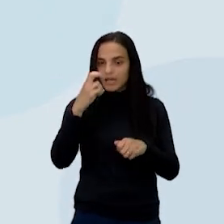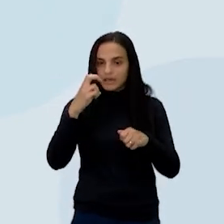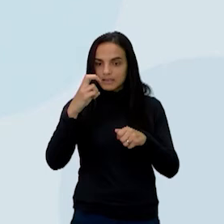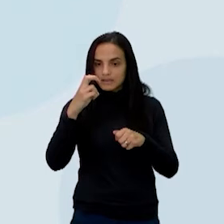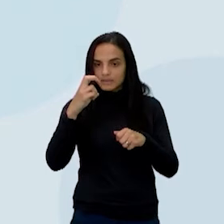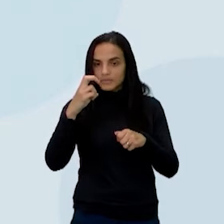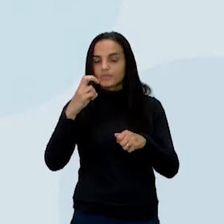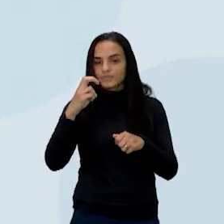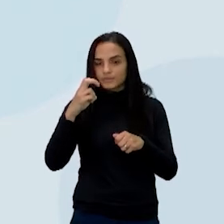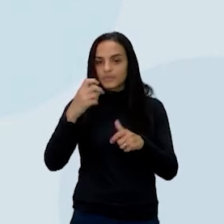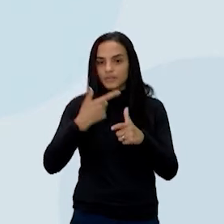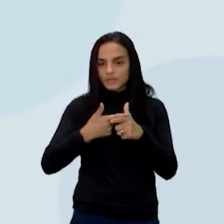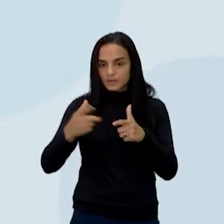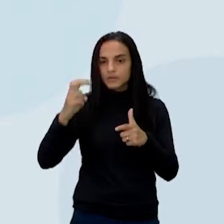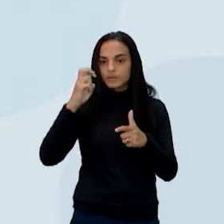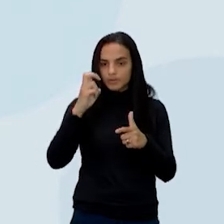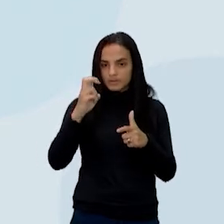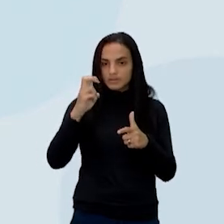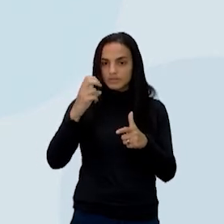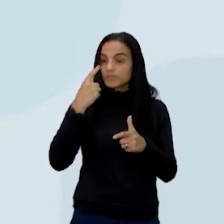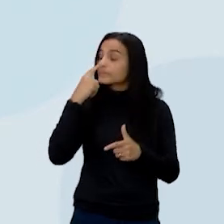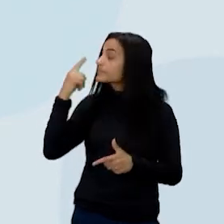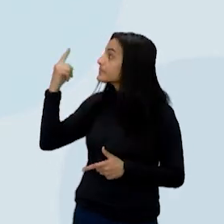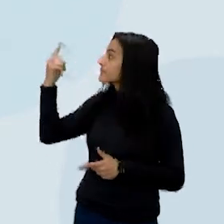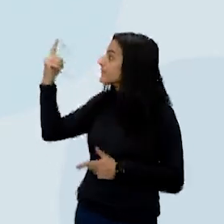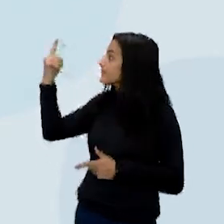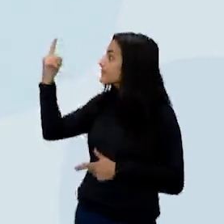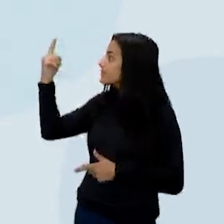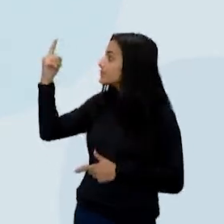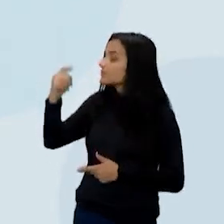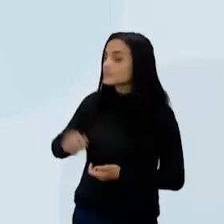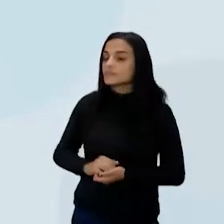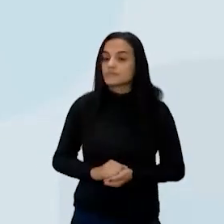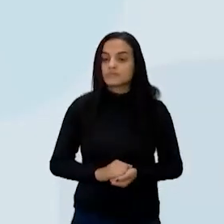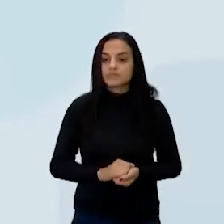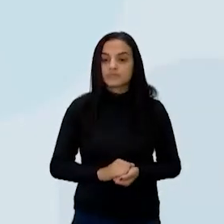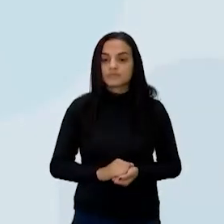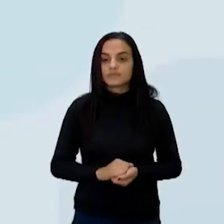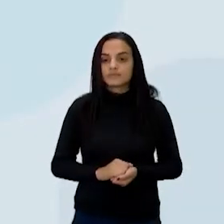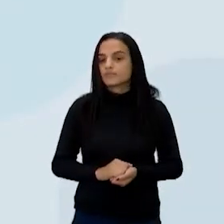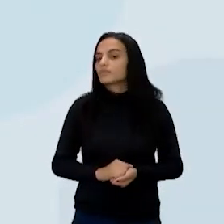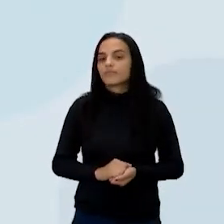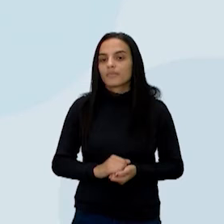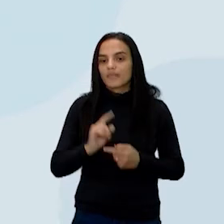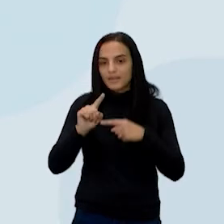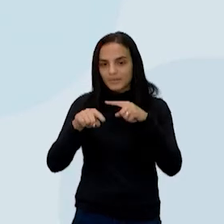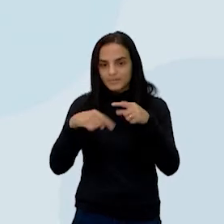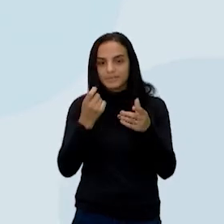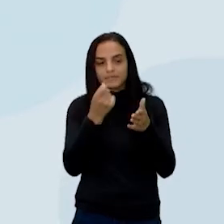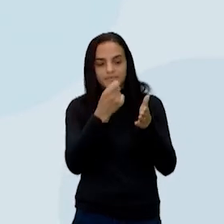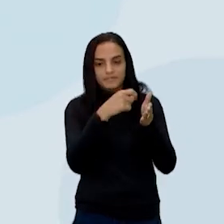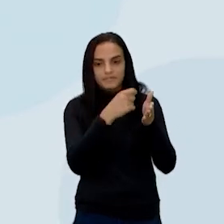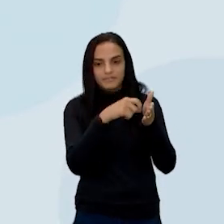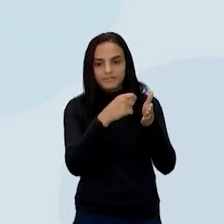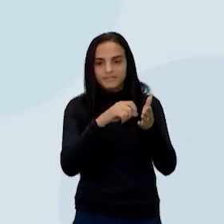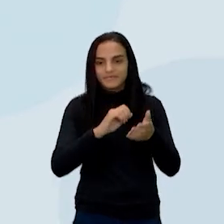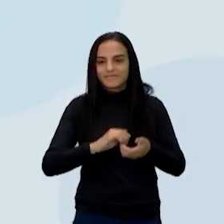5. Olha aí, por 5. Daqui a pouco eu vou passar com a escrita por cima da Thalita aí,